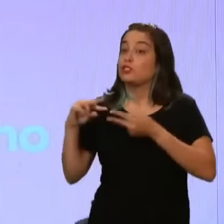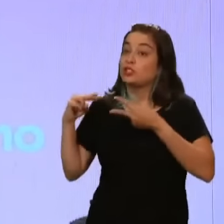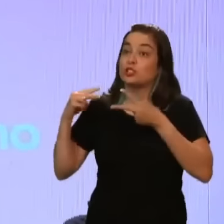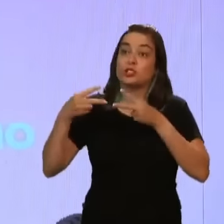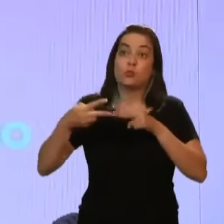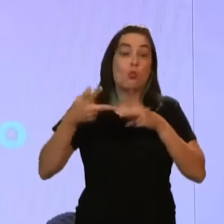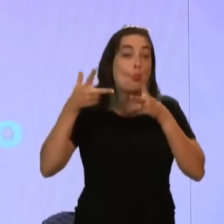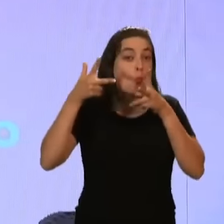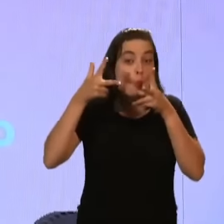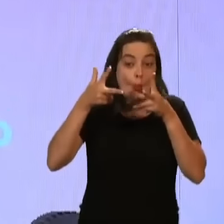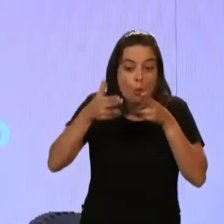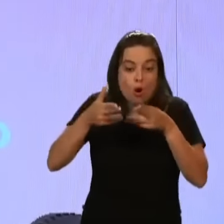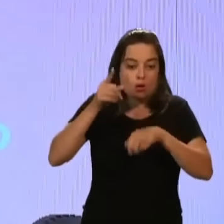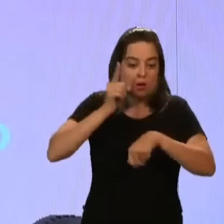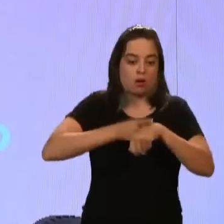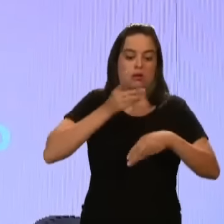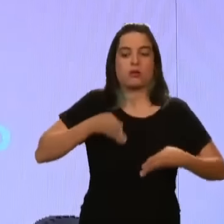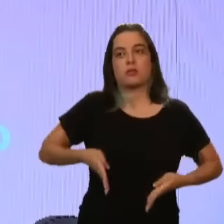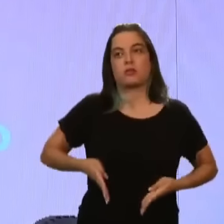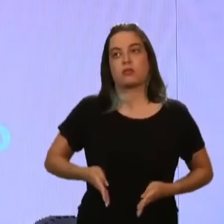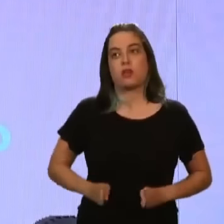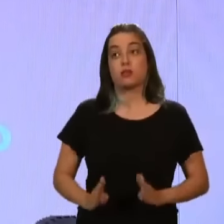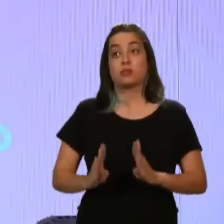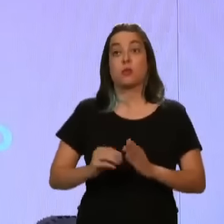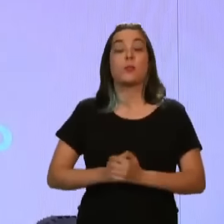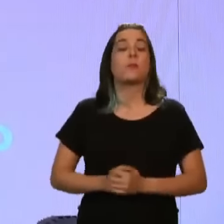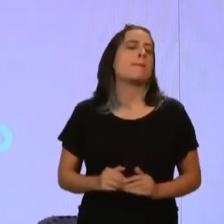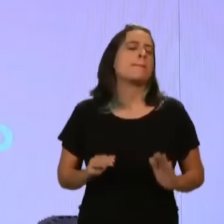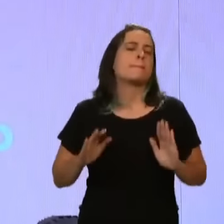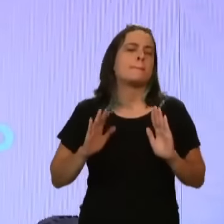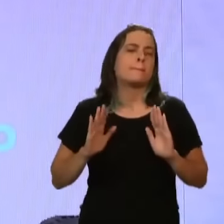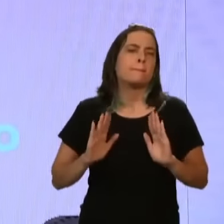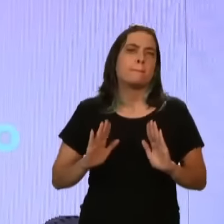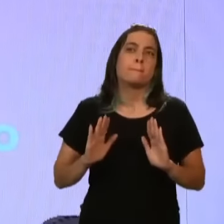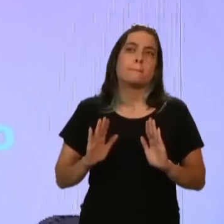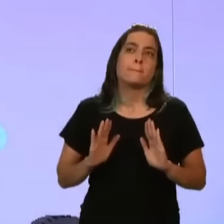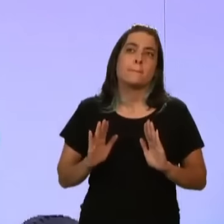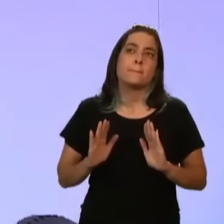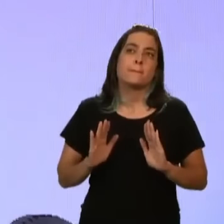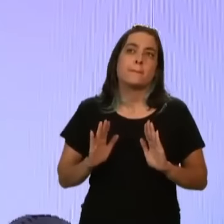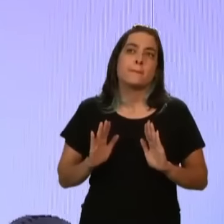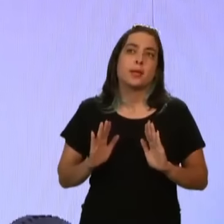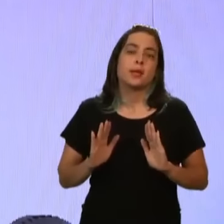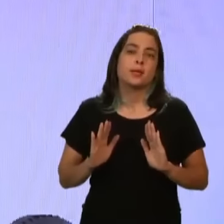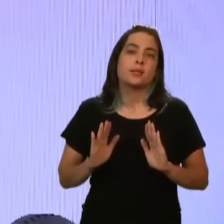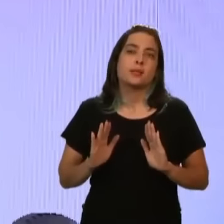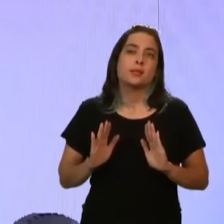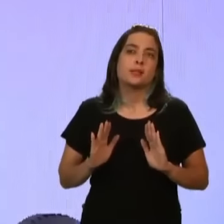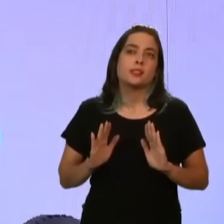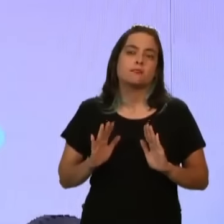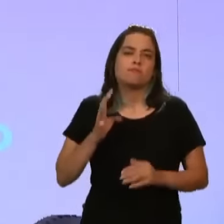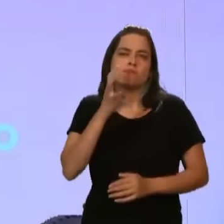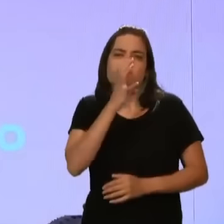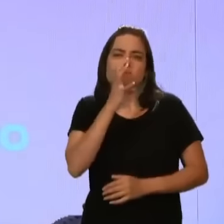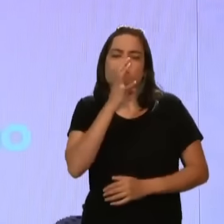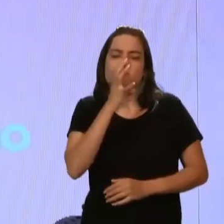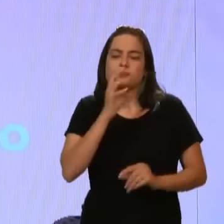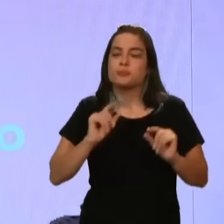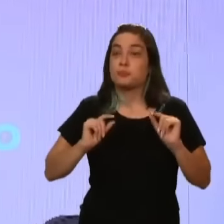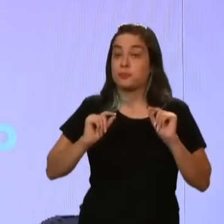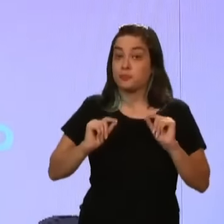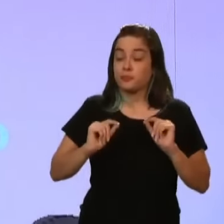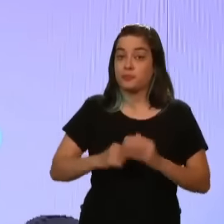nós recebemos. Né? Mas, por incrível, gente, as pesquisas já mostram